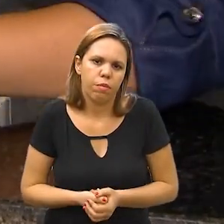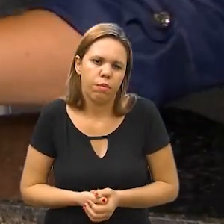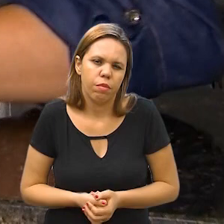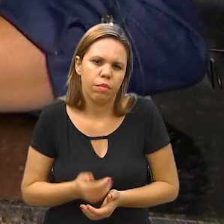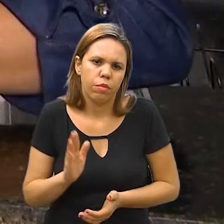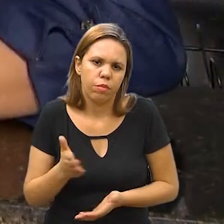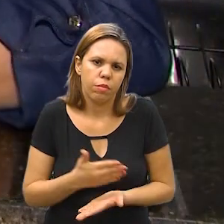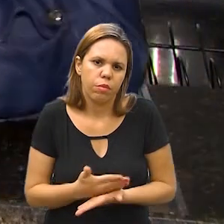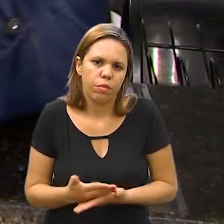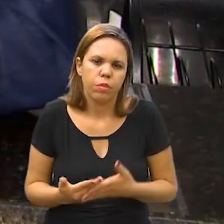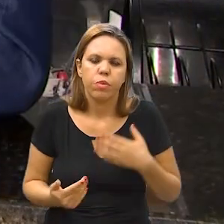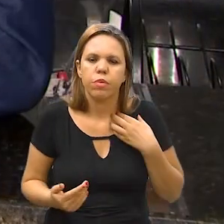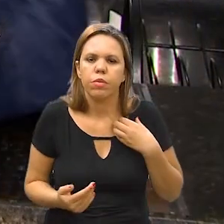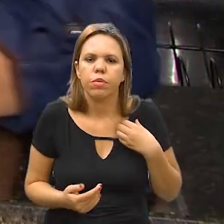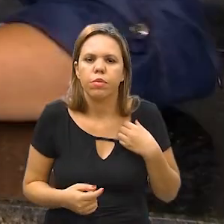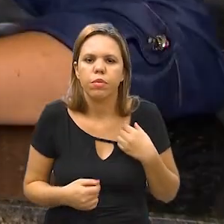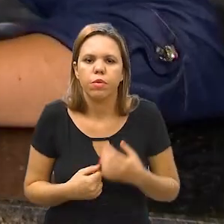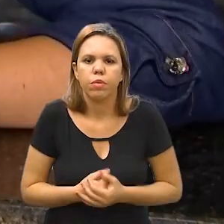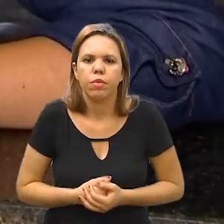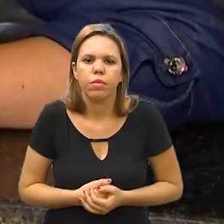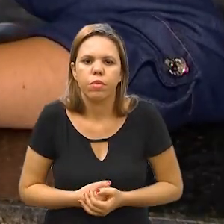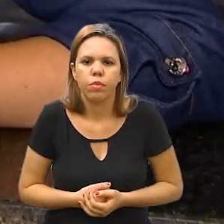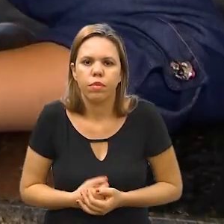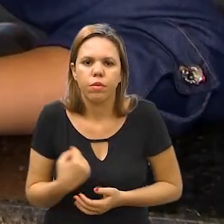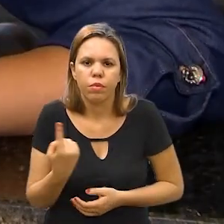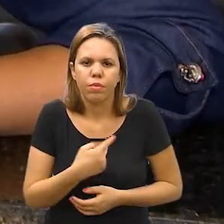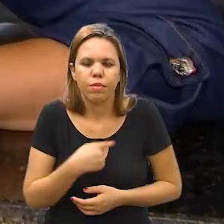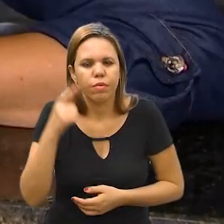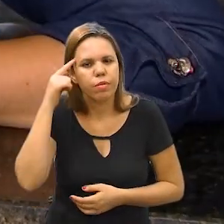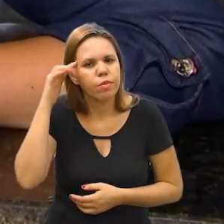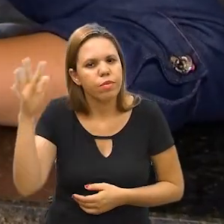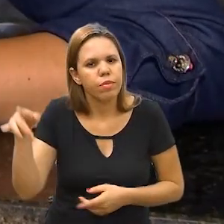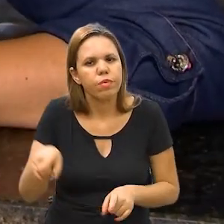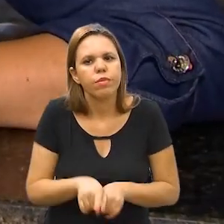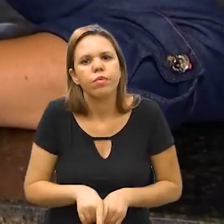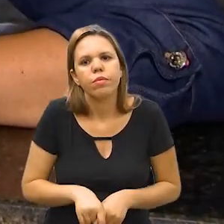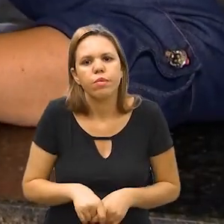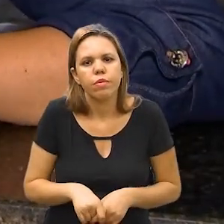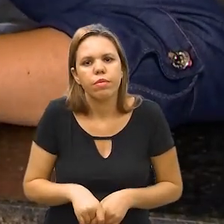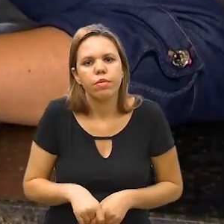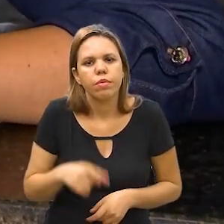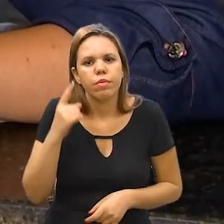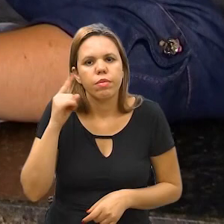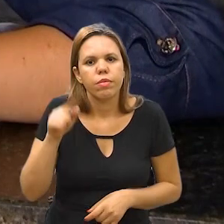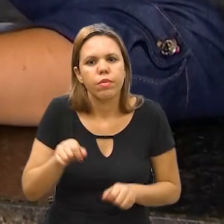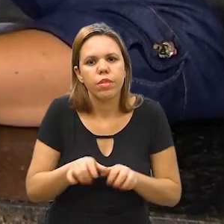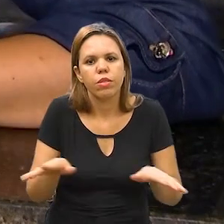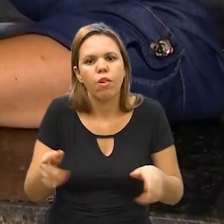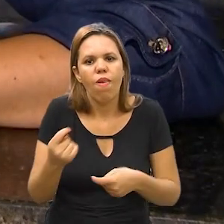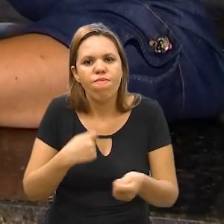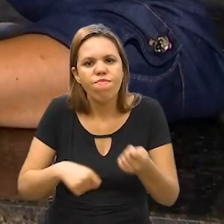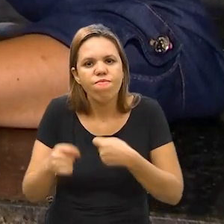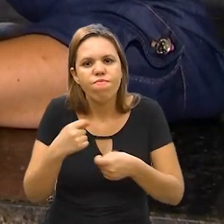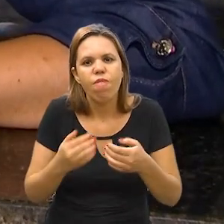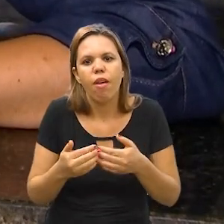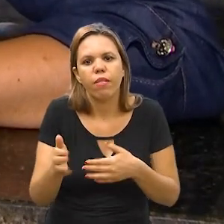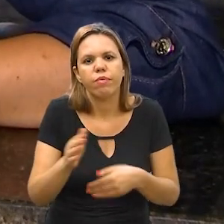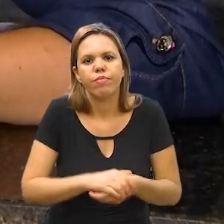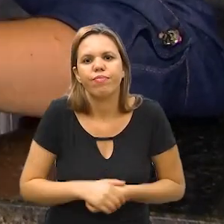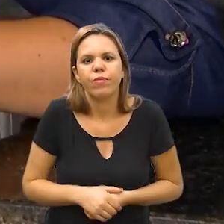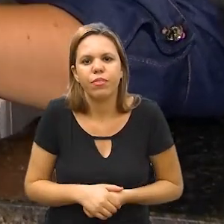já estou engateando para essa parte, né? Porque a gente tem que sonhar também, né? Então eu penso em expandir o negócio mais para